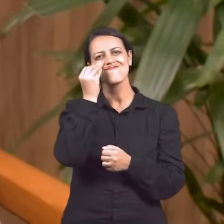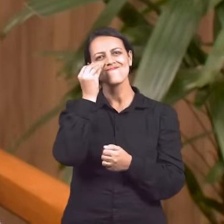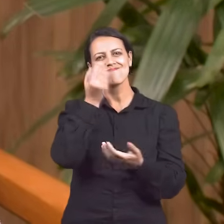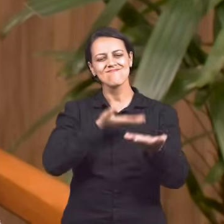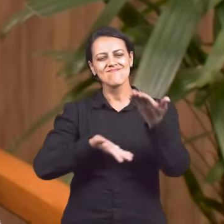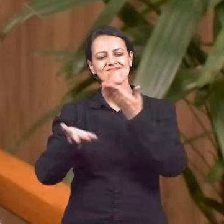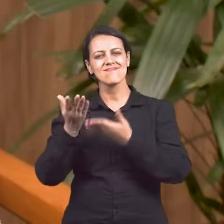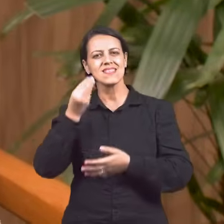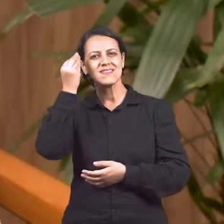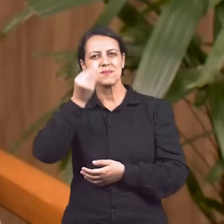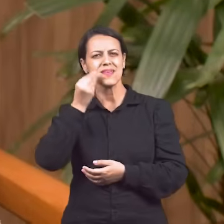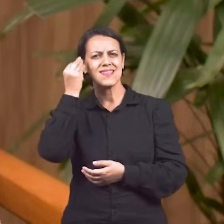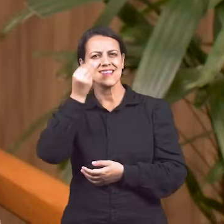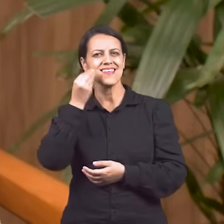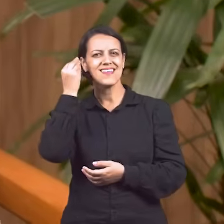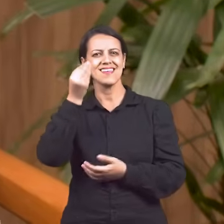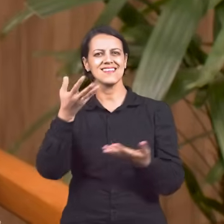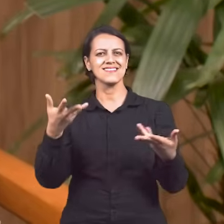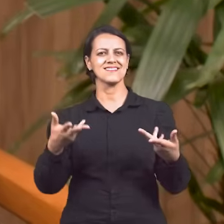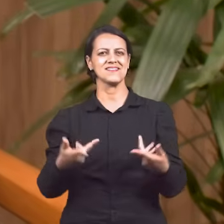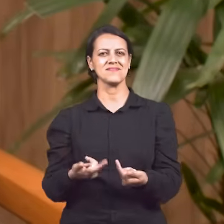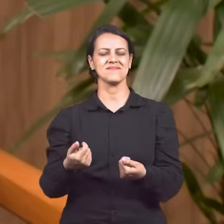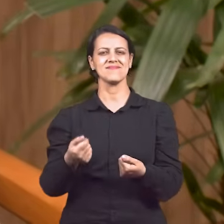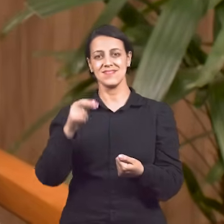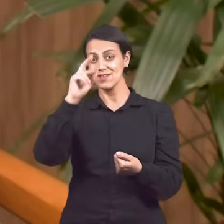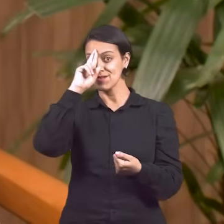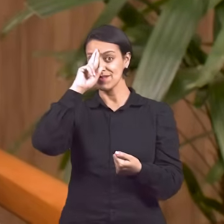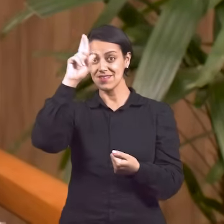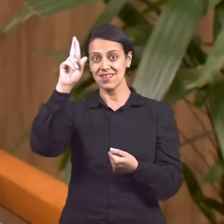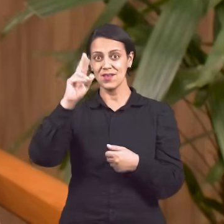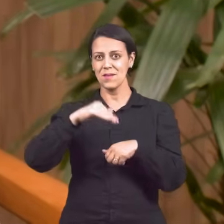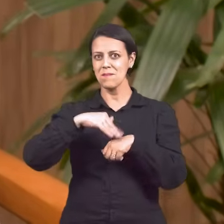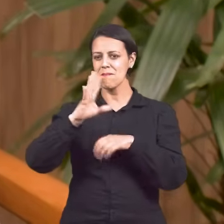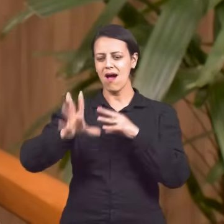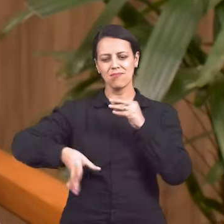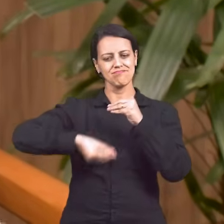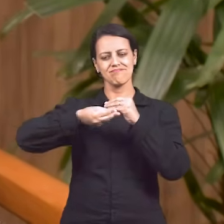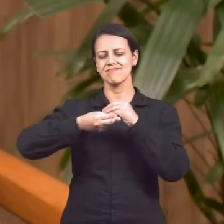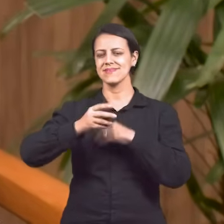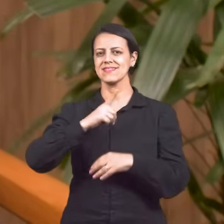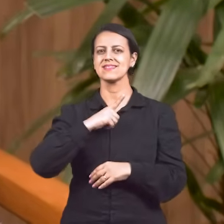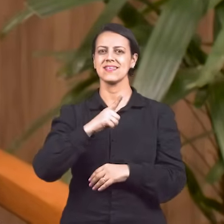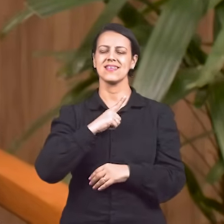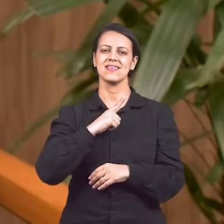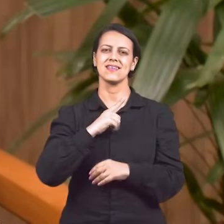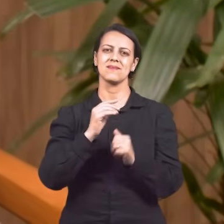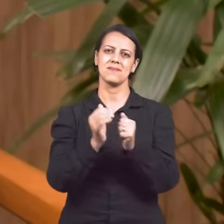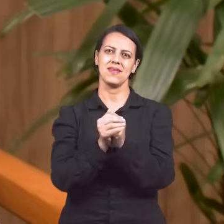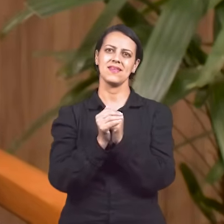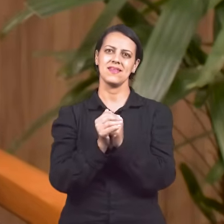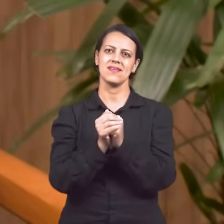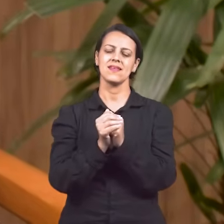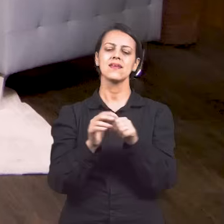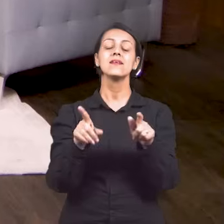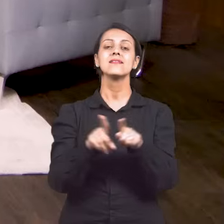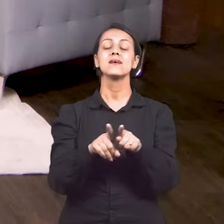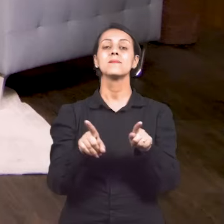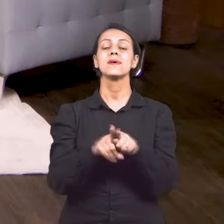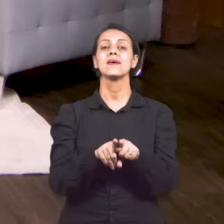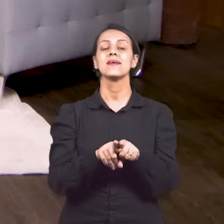e compartilhar as nossas. E o Senhor tem muito mais a nos acrescentar. Amém. Aproveita,